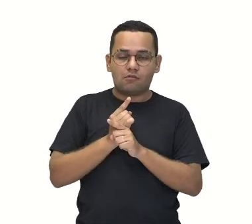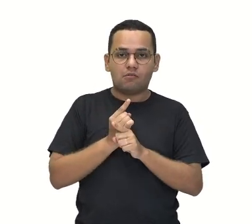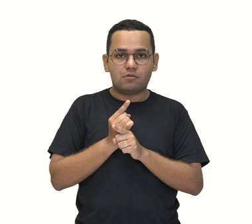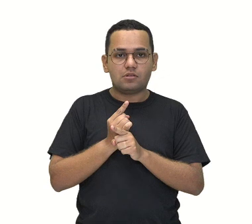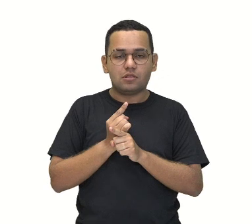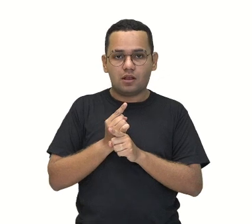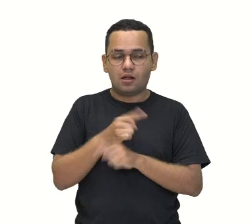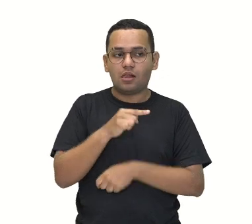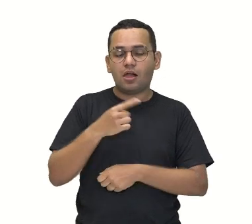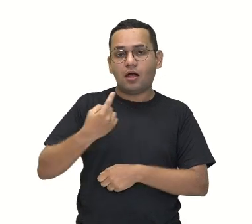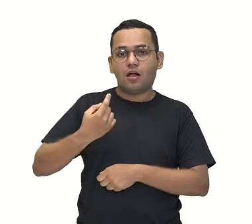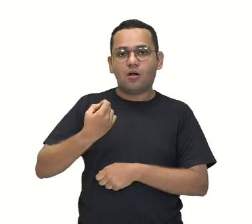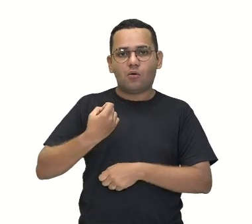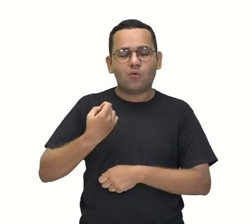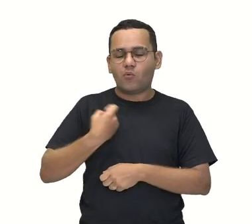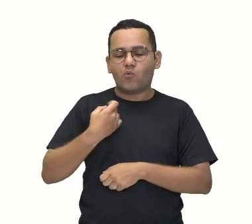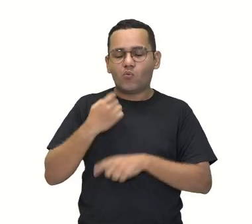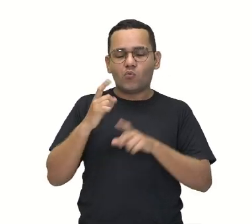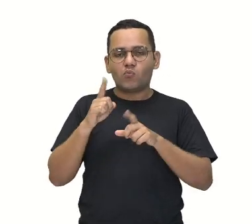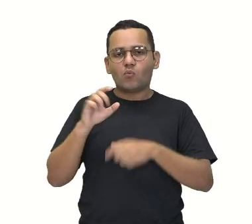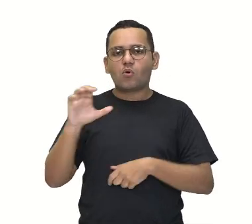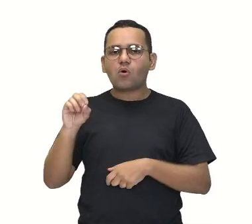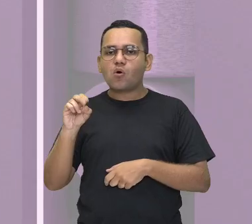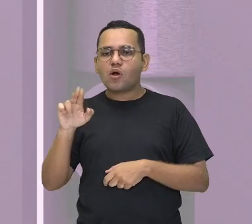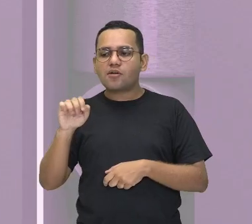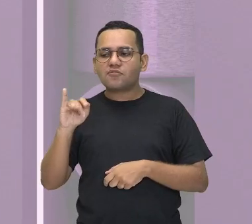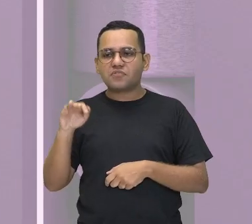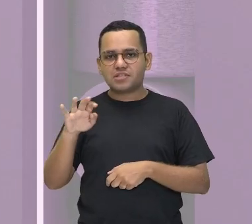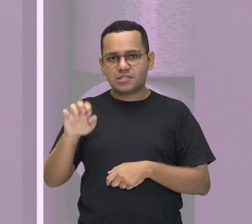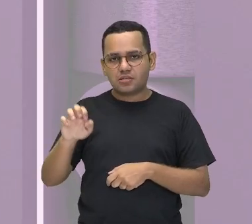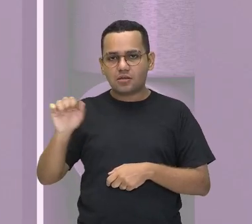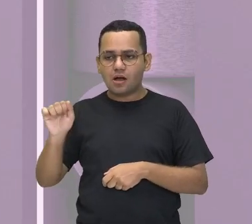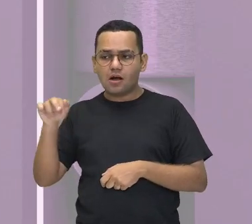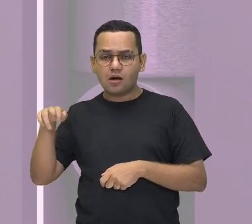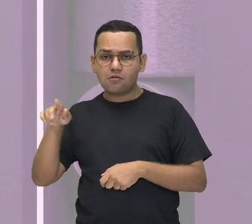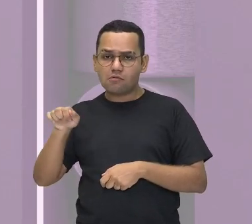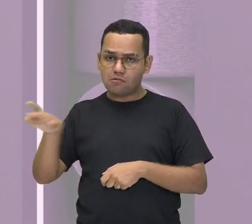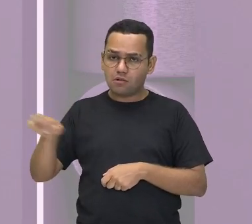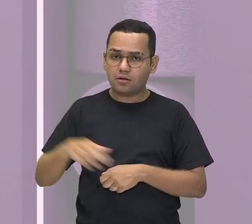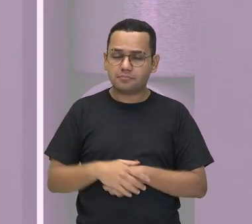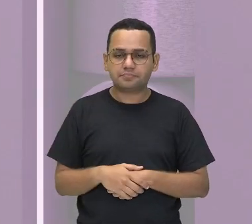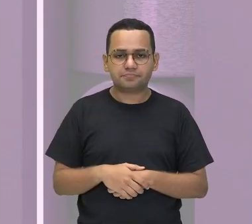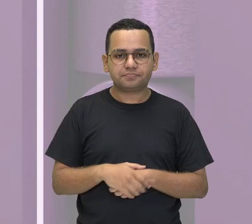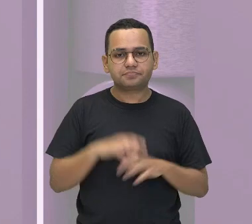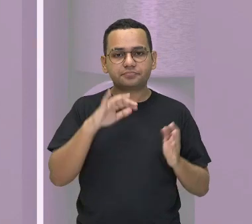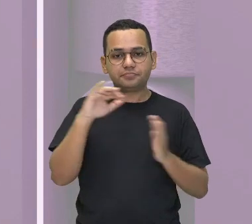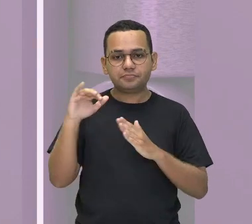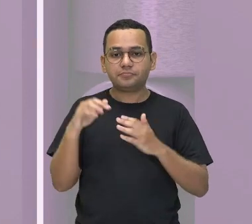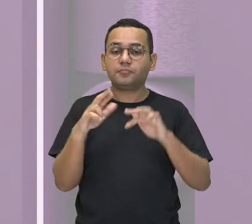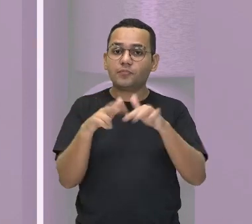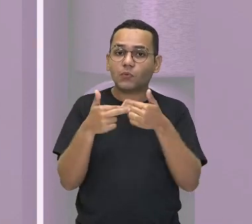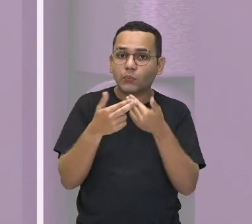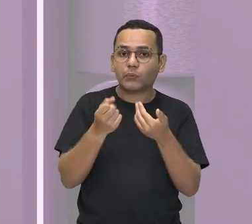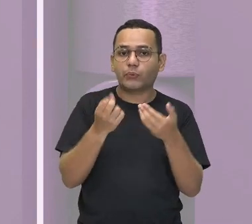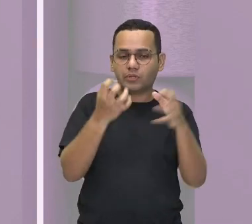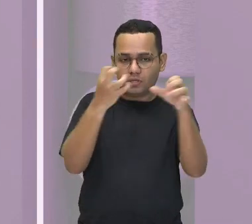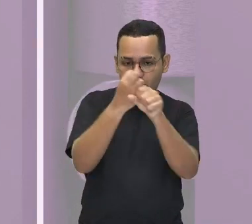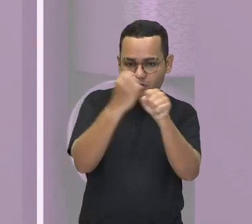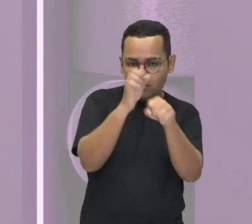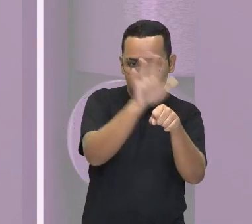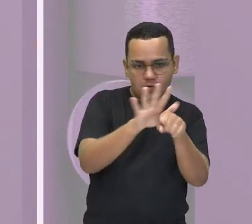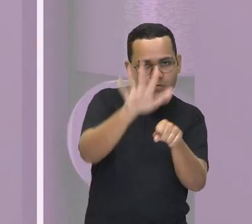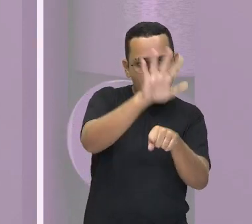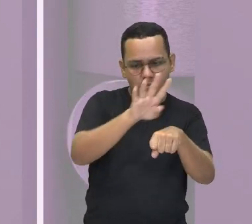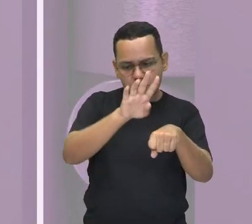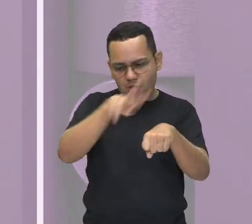o coeficiente angular, não é? Então, quando a gente faz essa transformação, né, da equação geral para a equação reduzida, a gente